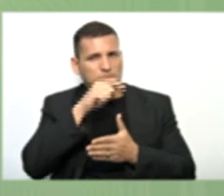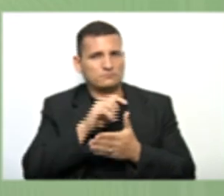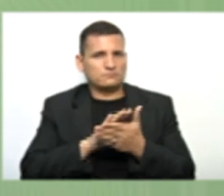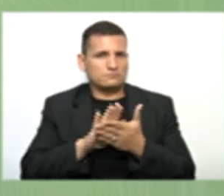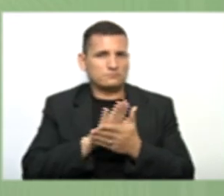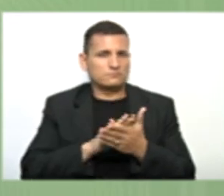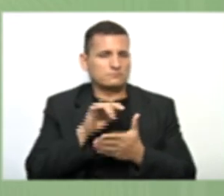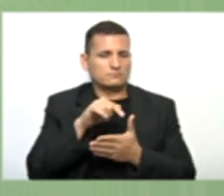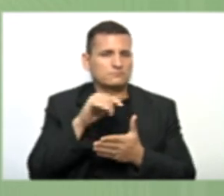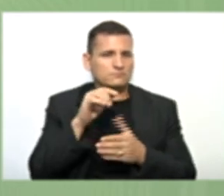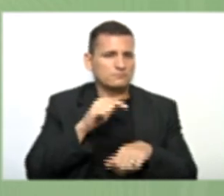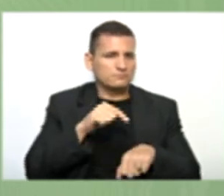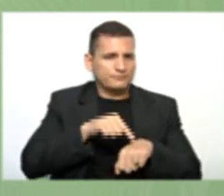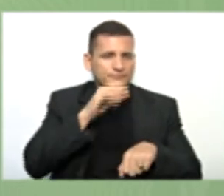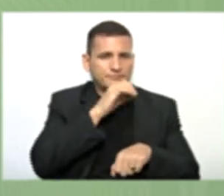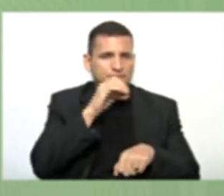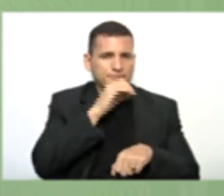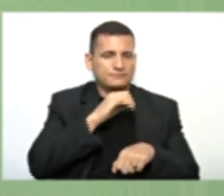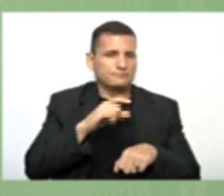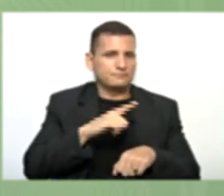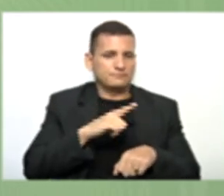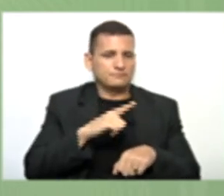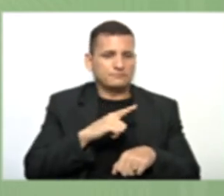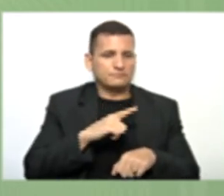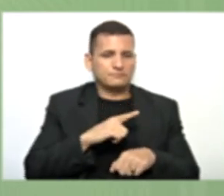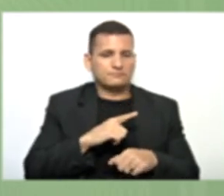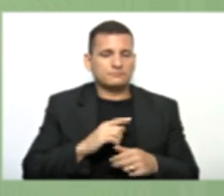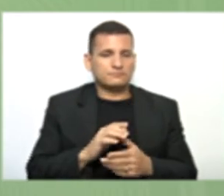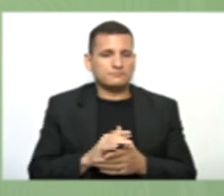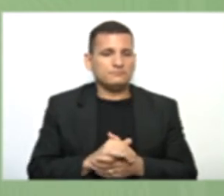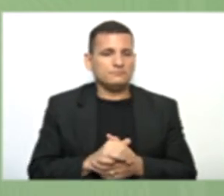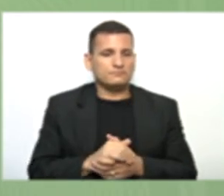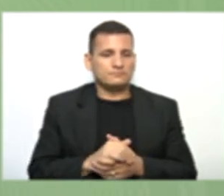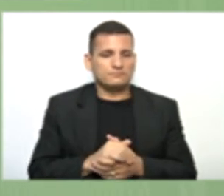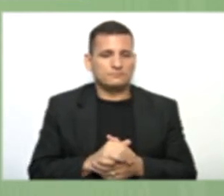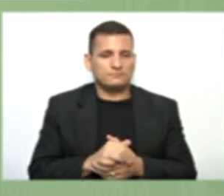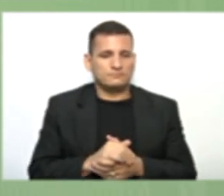faz em milésimo de segundo. Muito fácil, muito simples, tá?